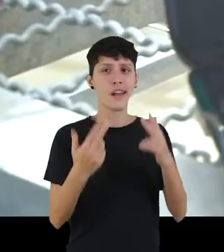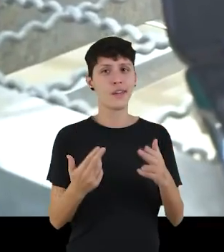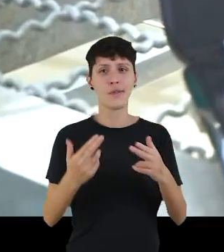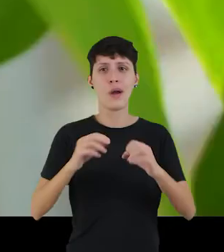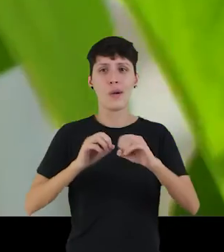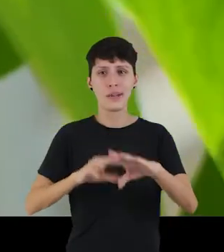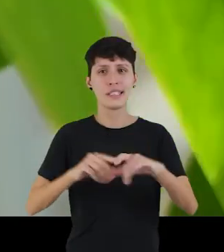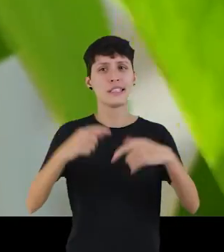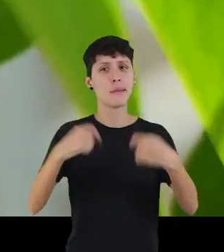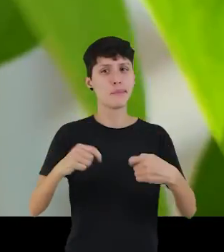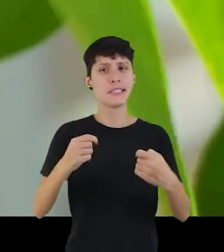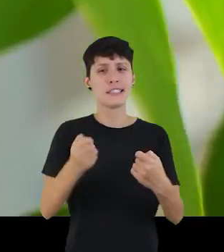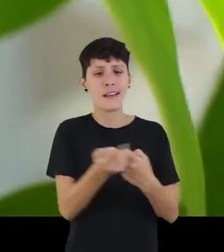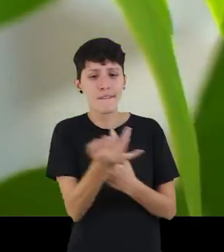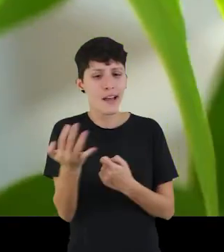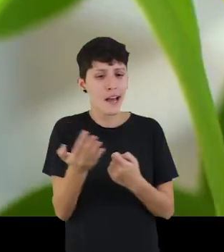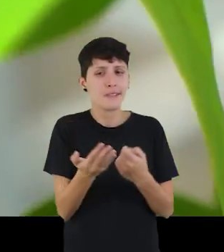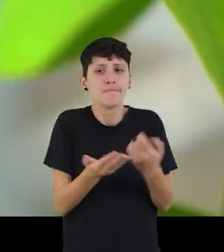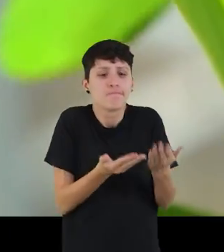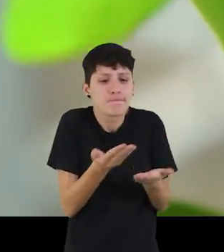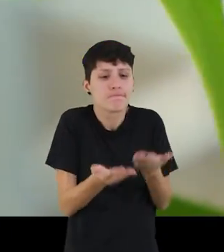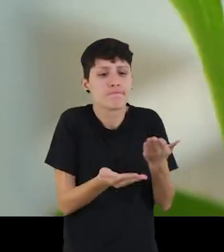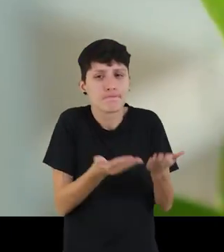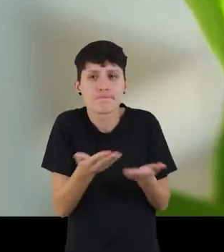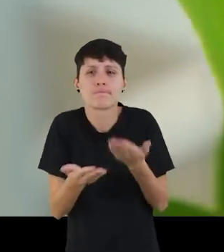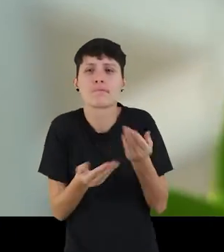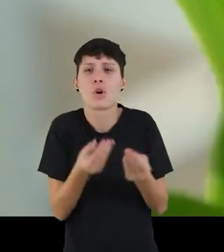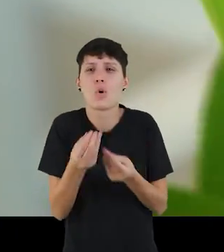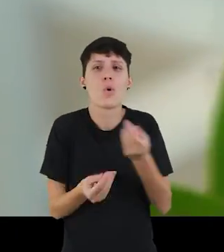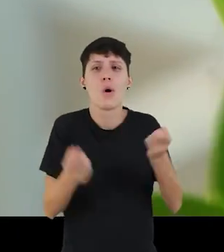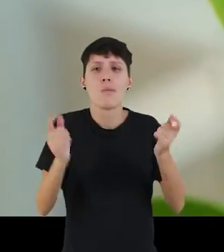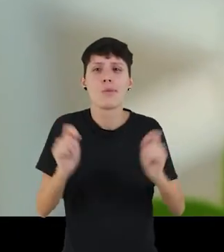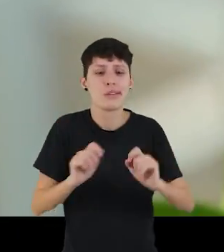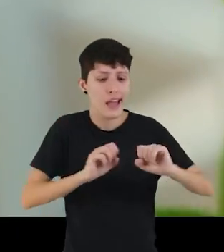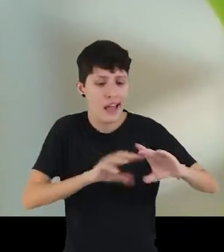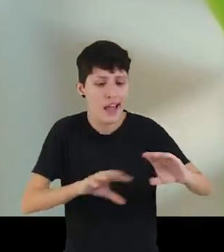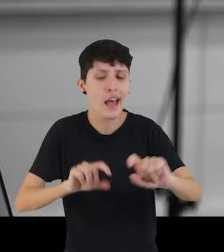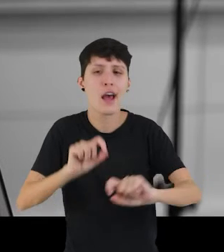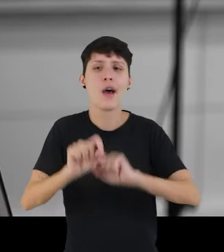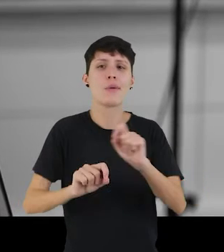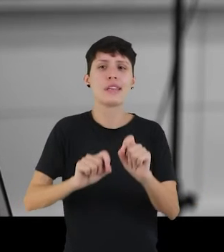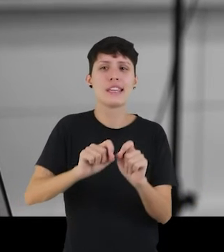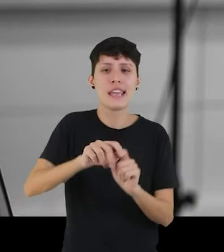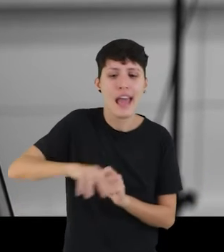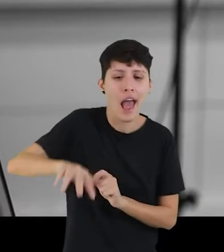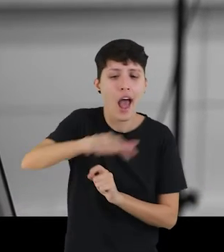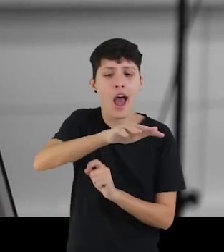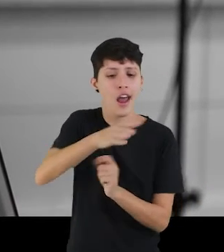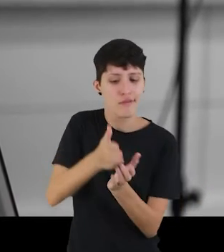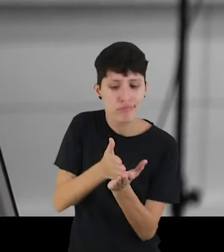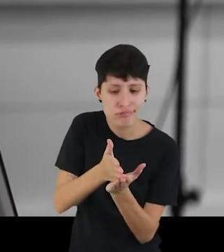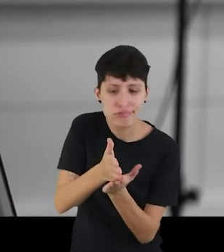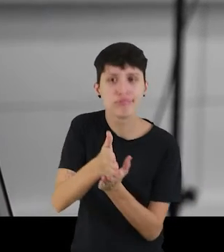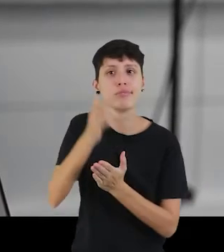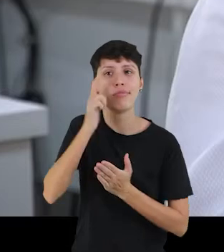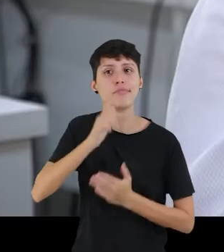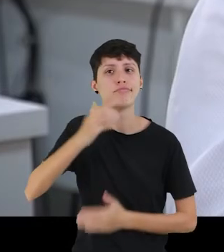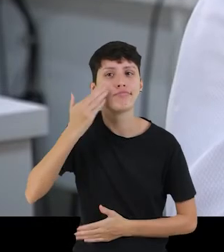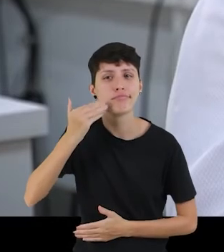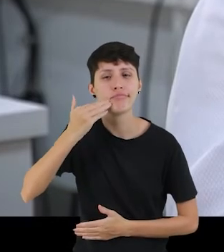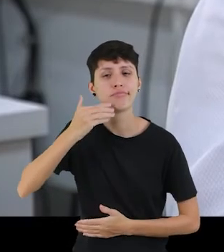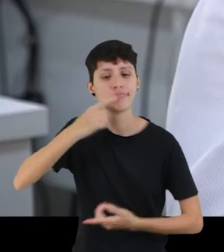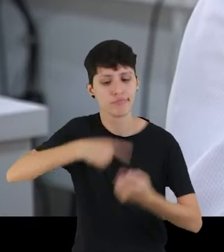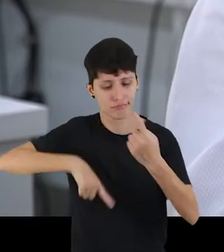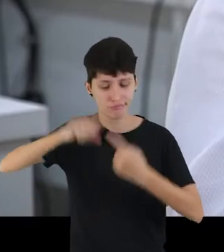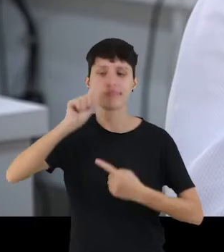onde exige uma série de cuidados para onde se pode crescer, quais as áreas que é possível de se desenvolver. E